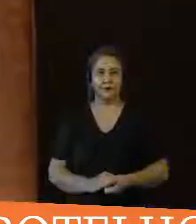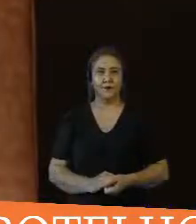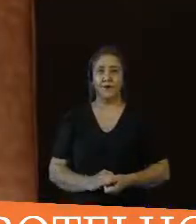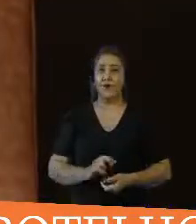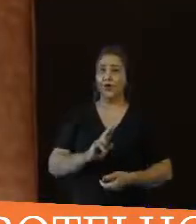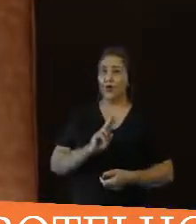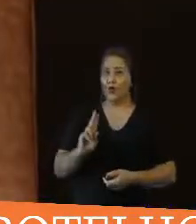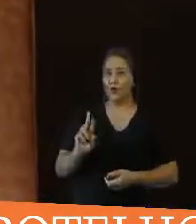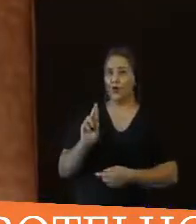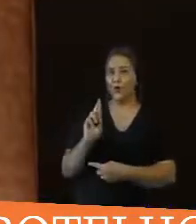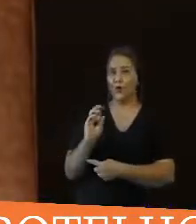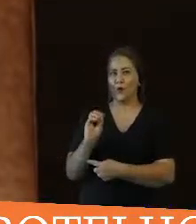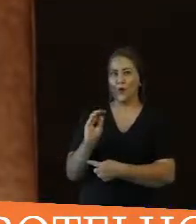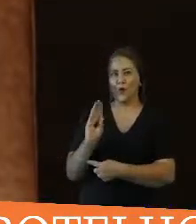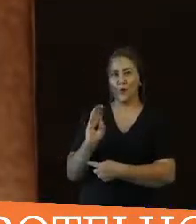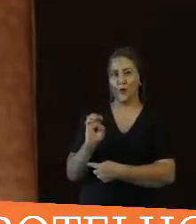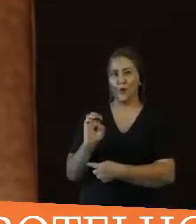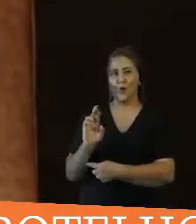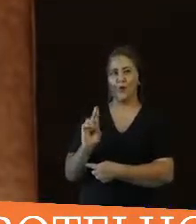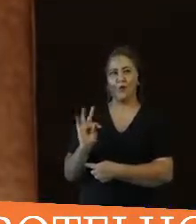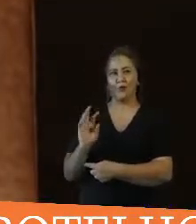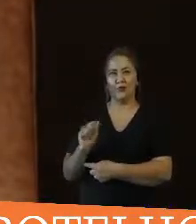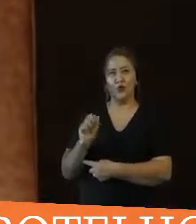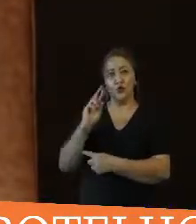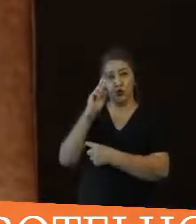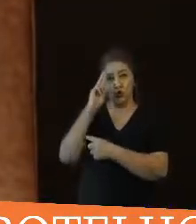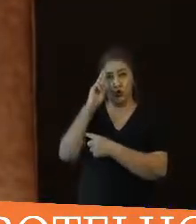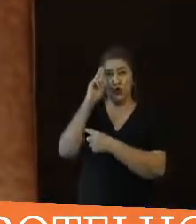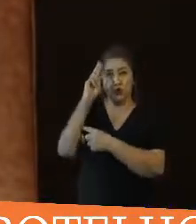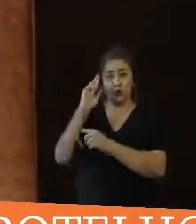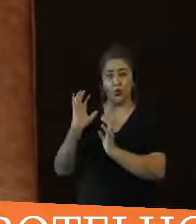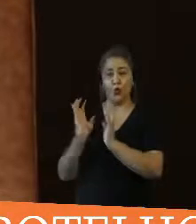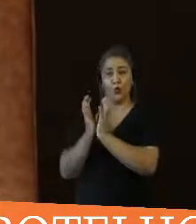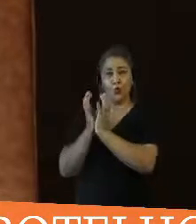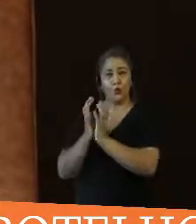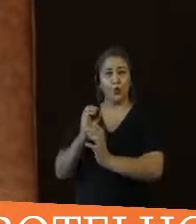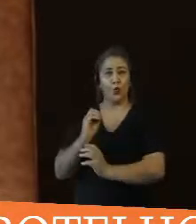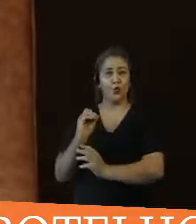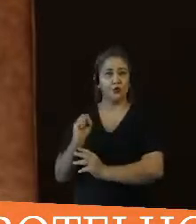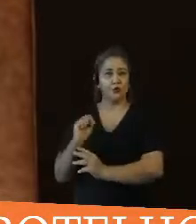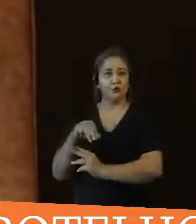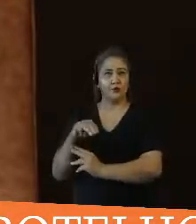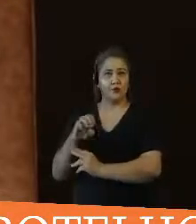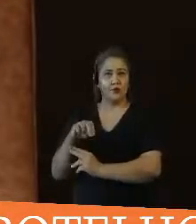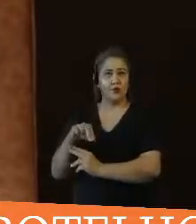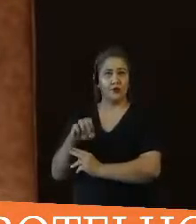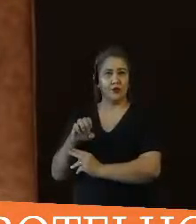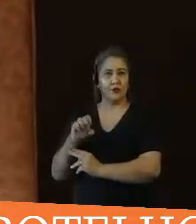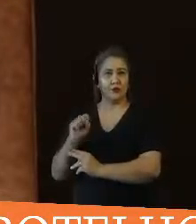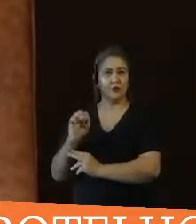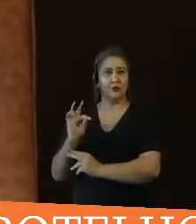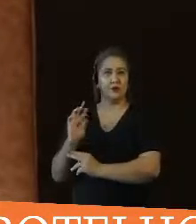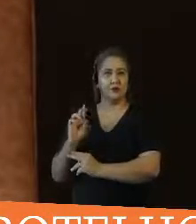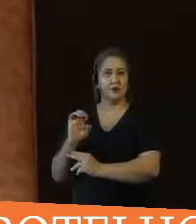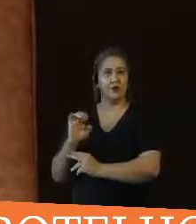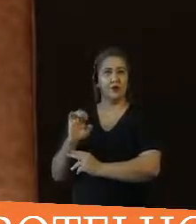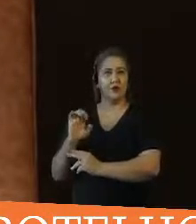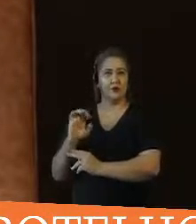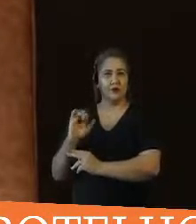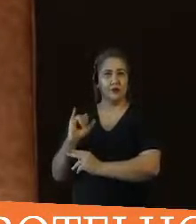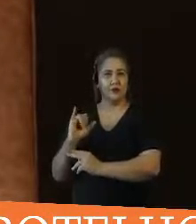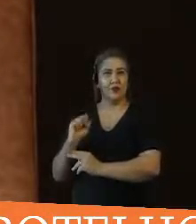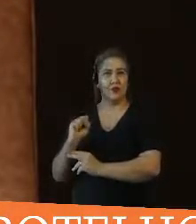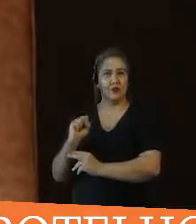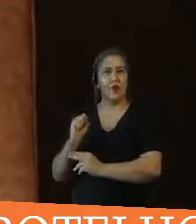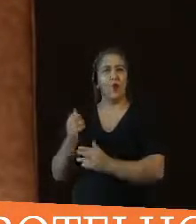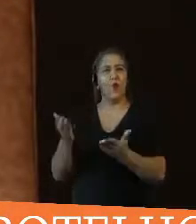Eu sou Roberta Borges, sou diretora musical do grupo Os Menestréis. E hoje nós vamos fazer um